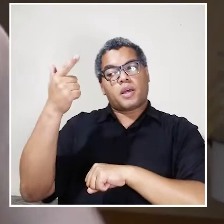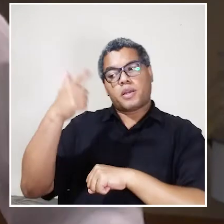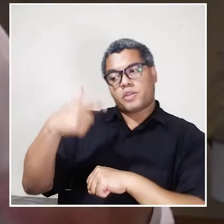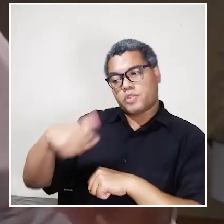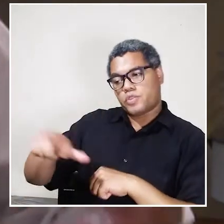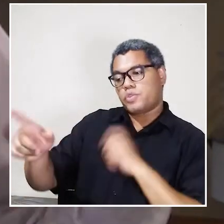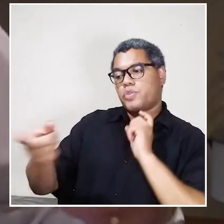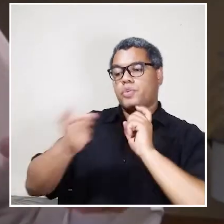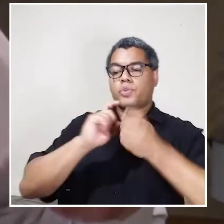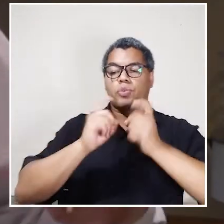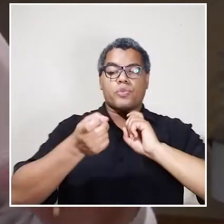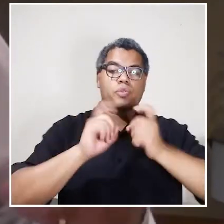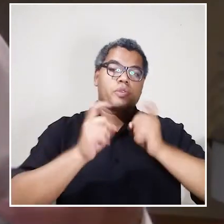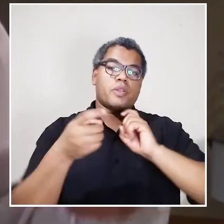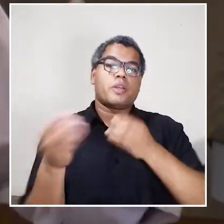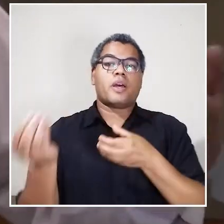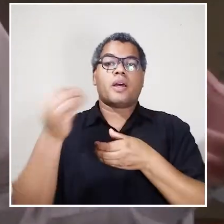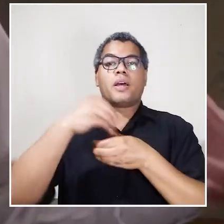na igreja nesta